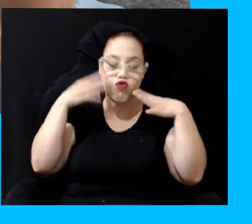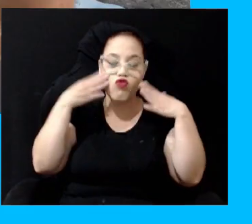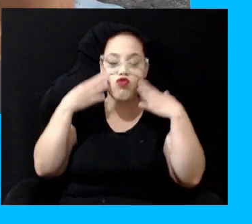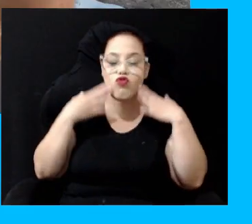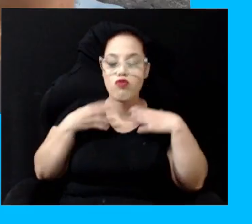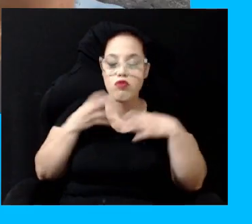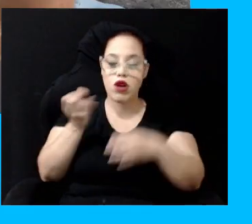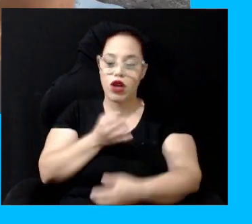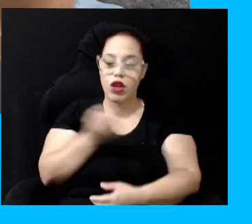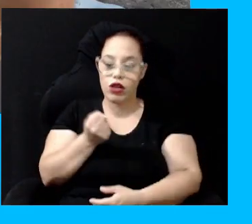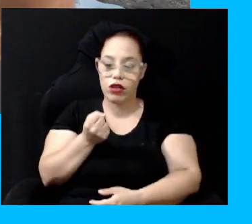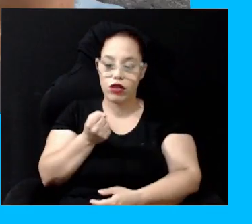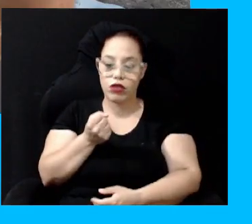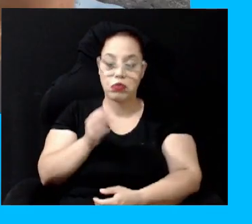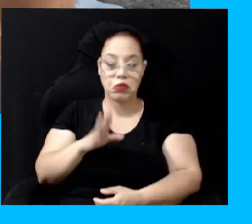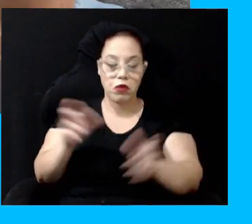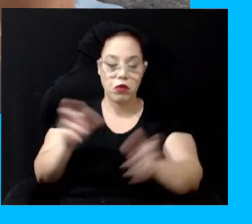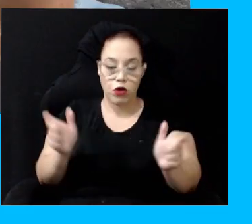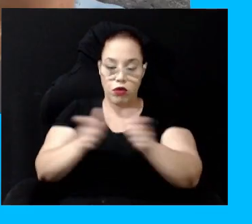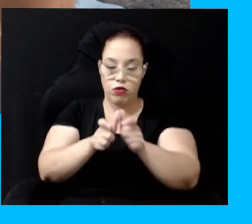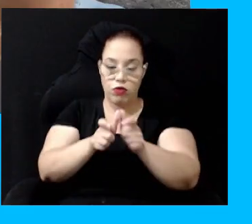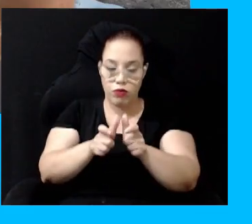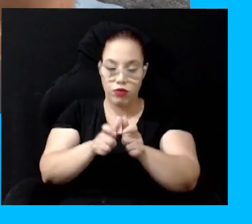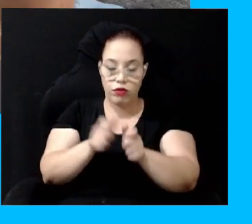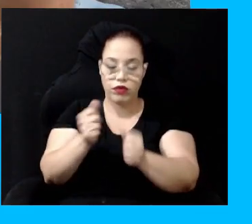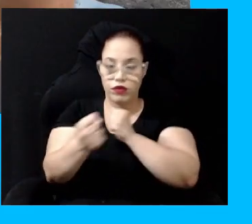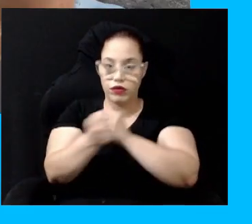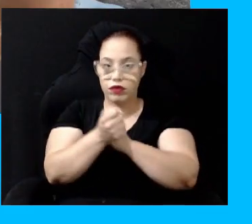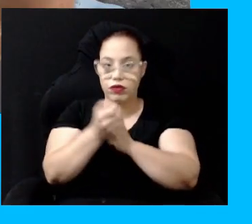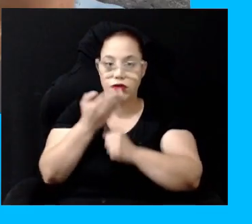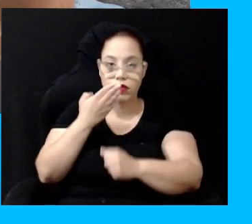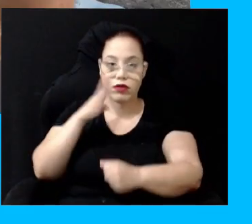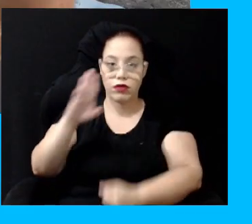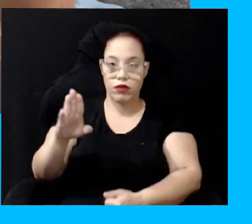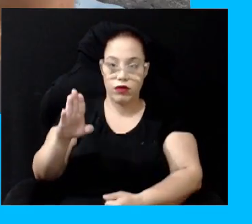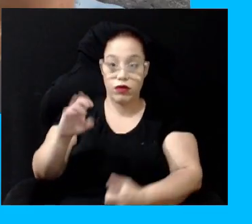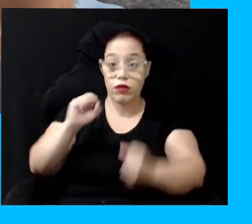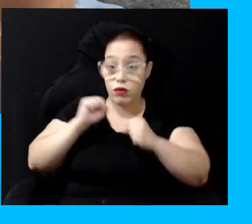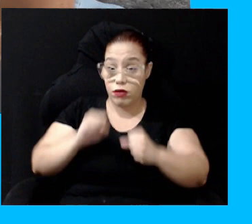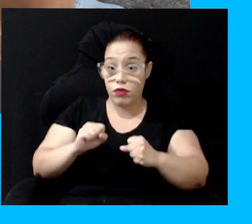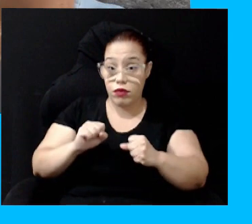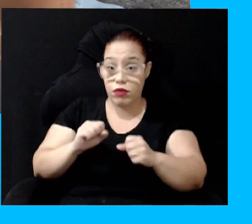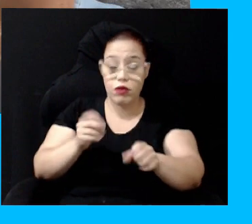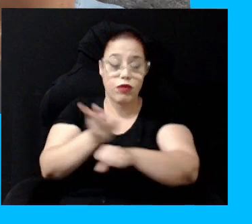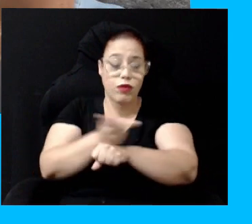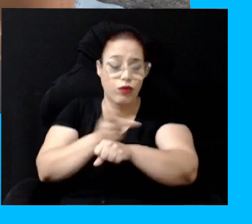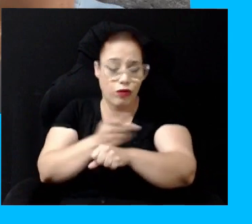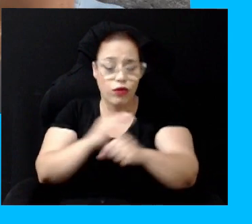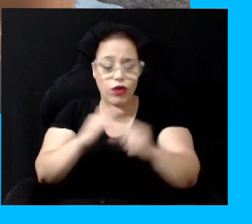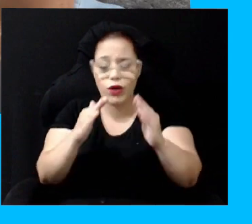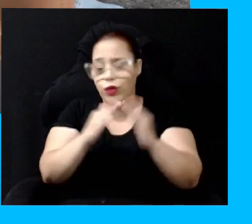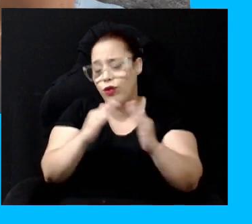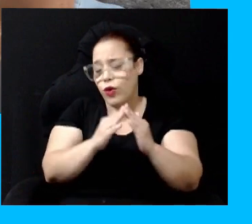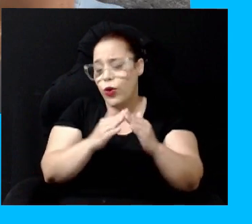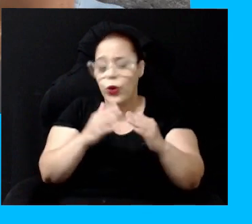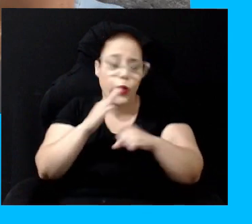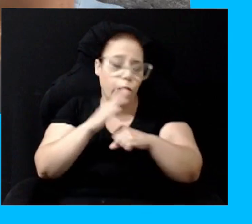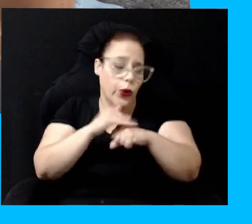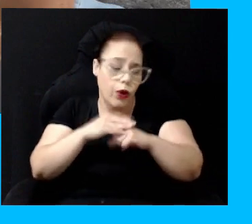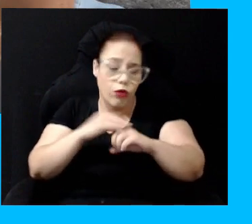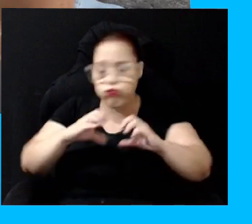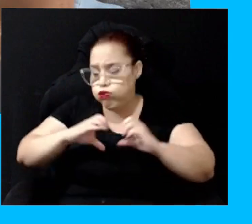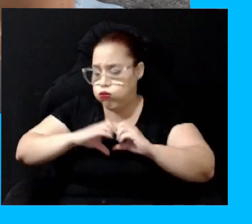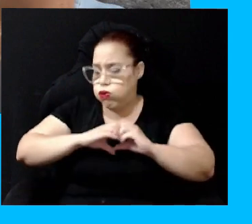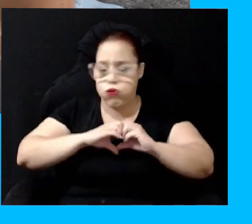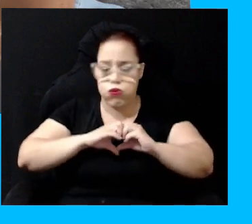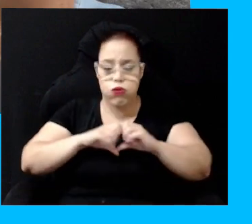de porte pequeno. A protetora pede ajuda para que ela possa encontrar um lar com muito amor e carinho. Ela também já